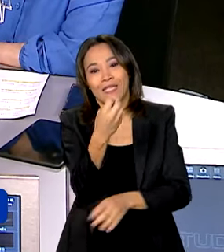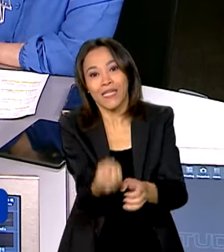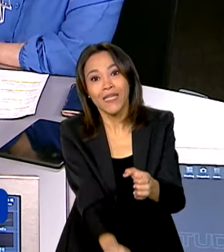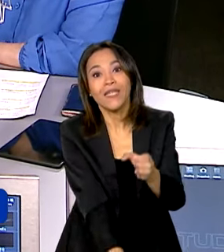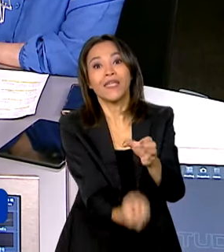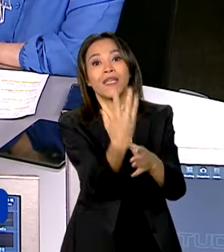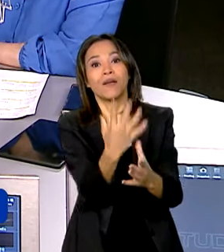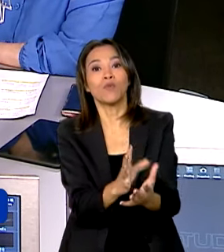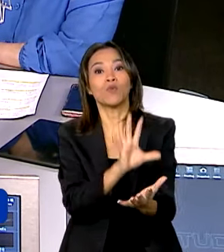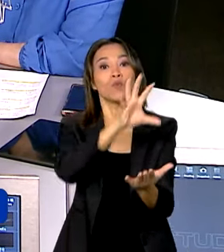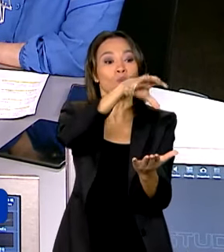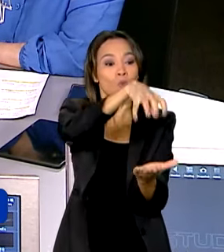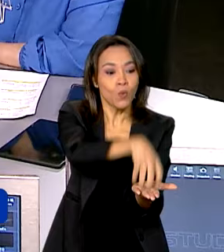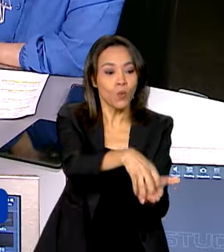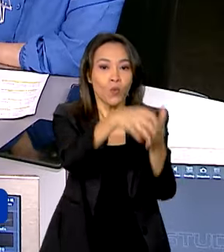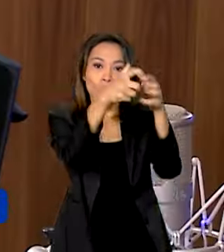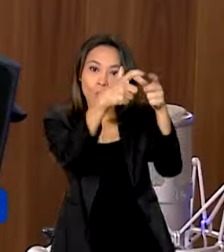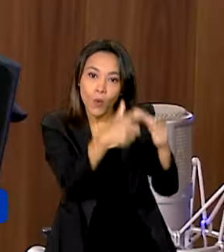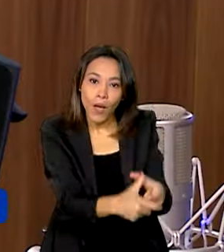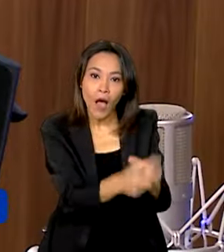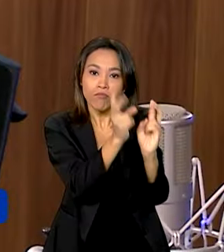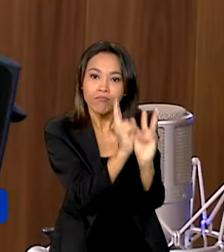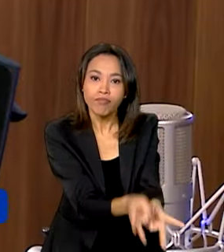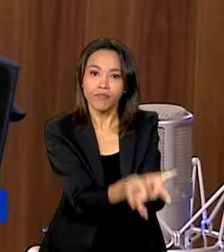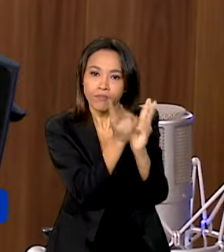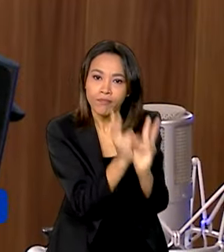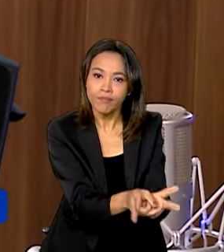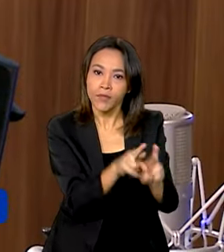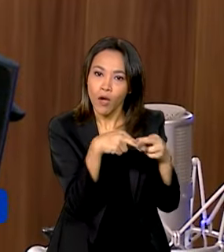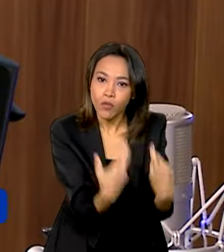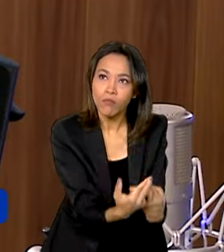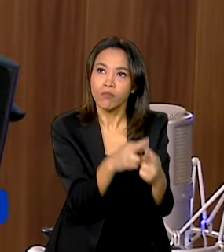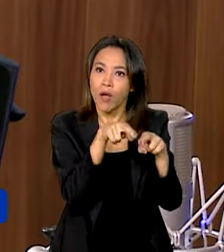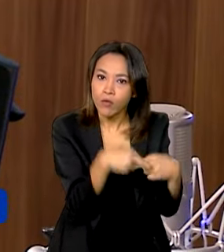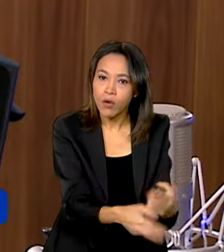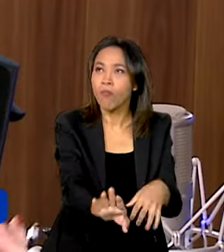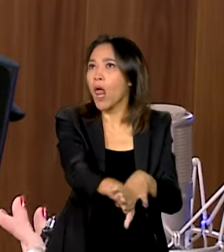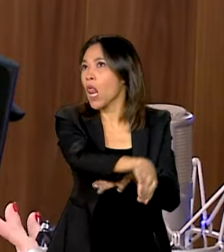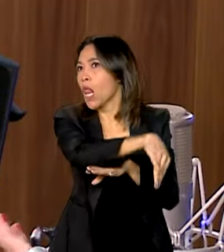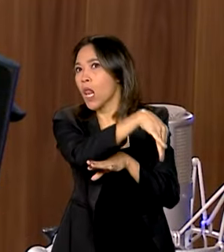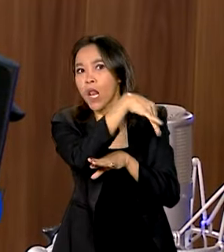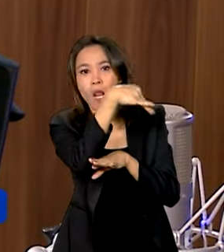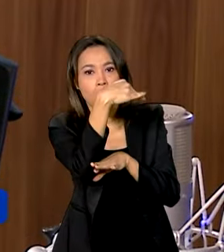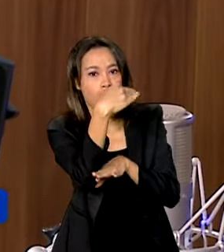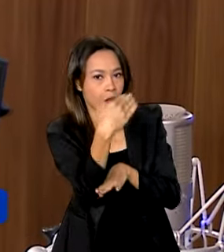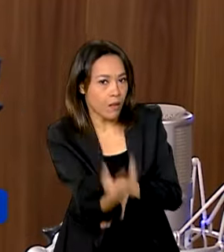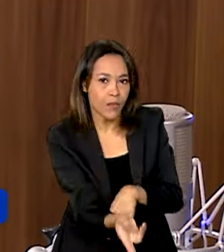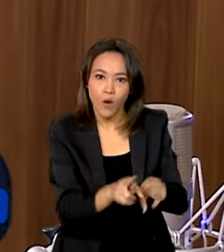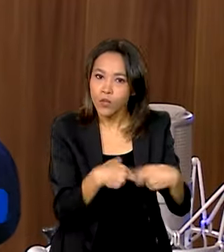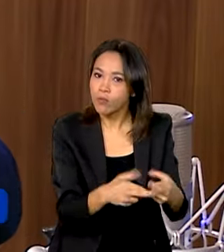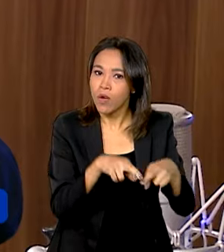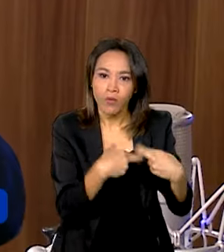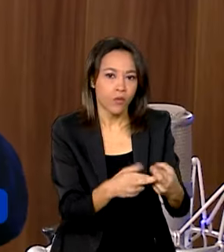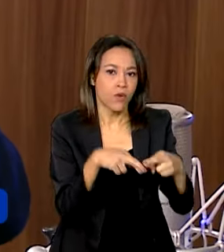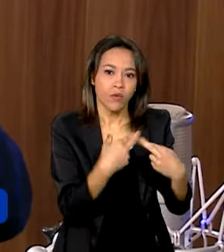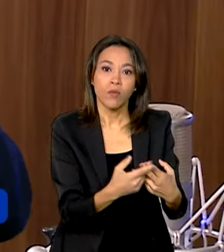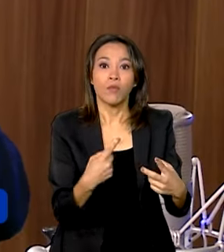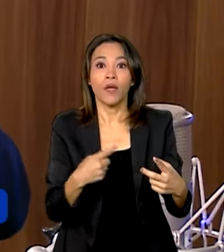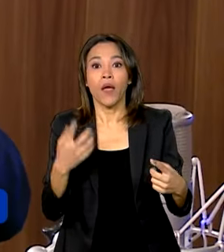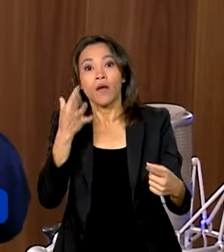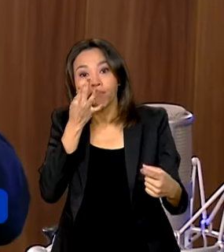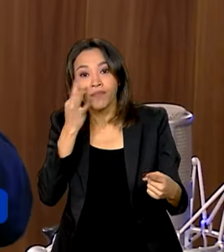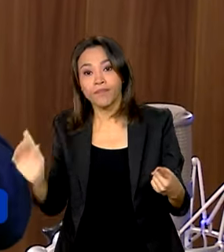de controle permanente com reuniões diárias às vezes dependendo da situação tip um gabinete de crise é é e a gente